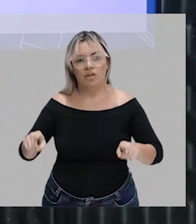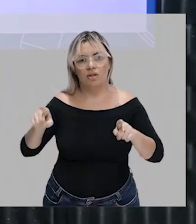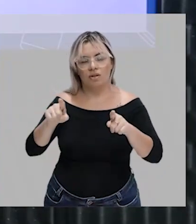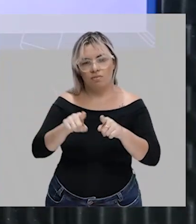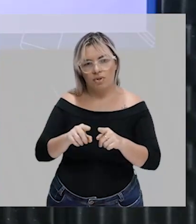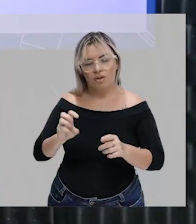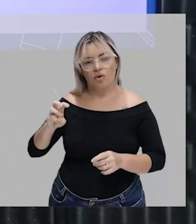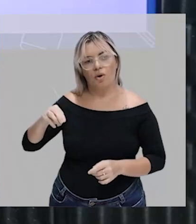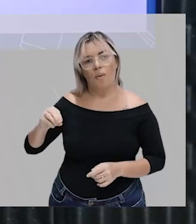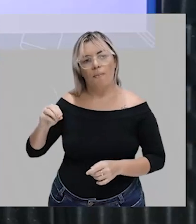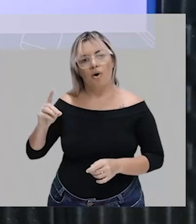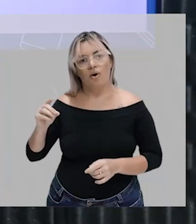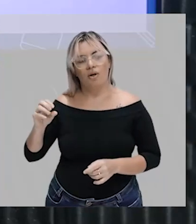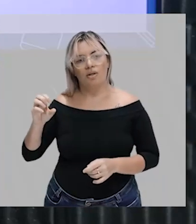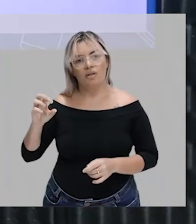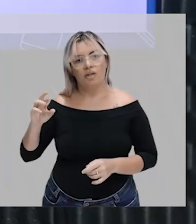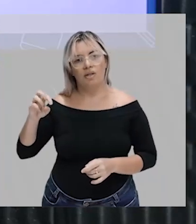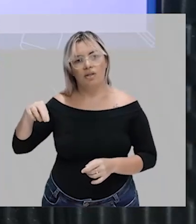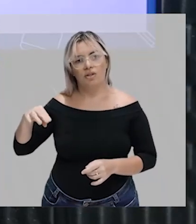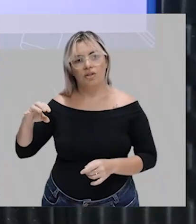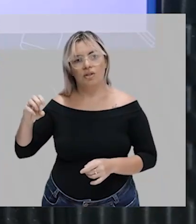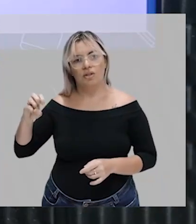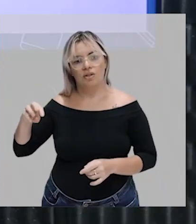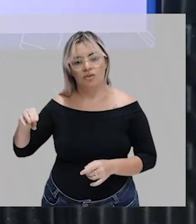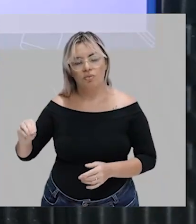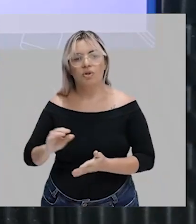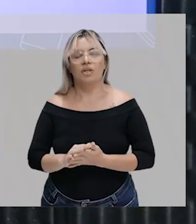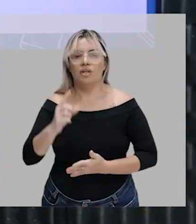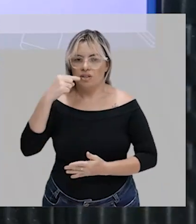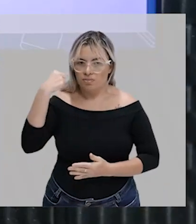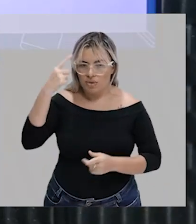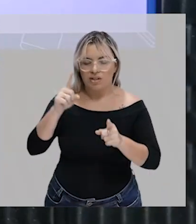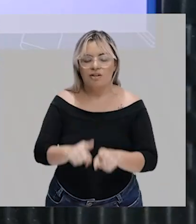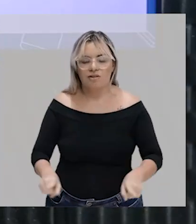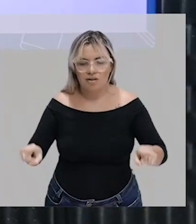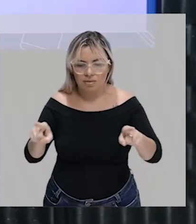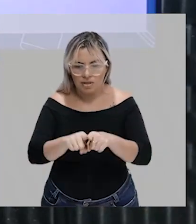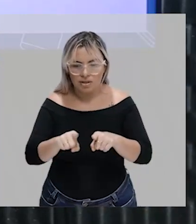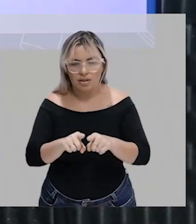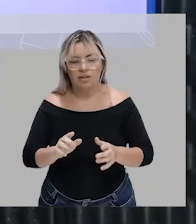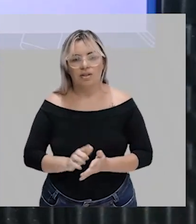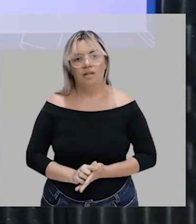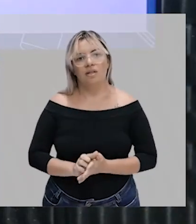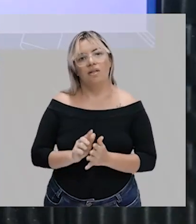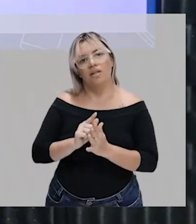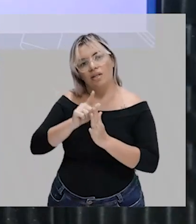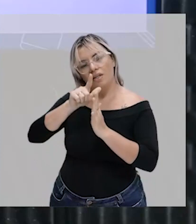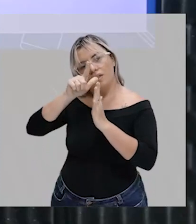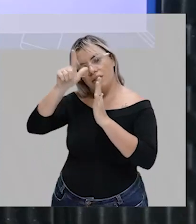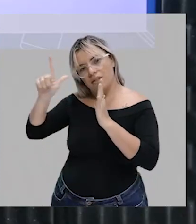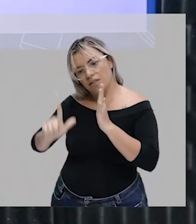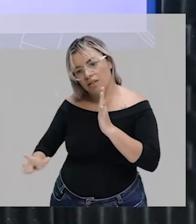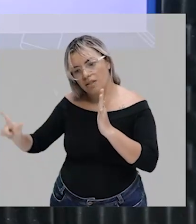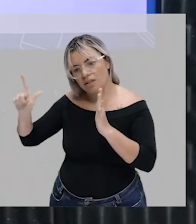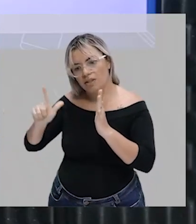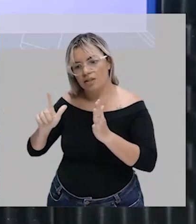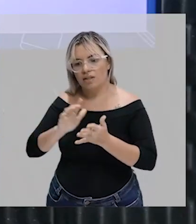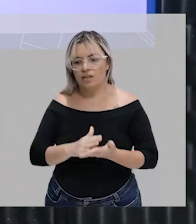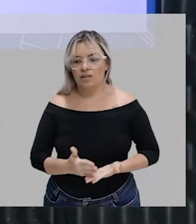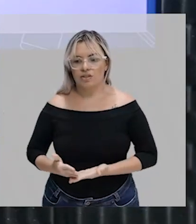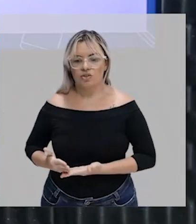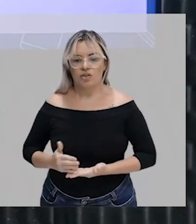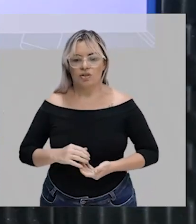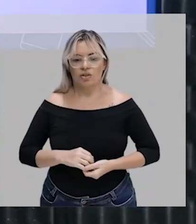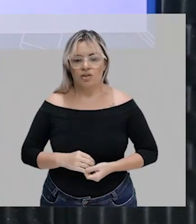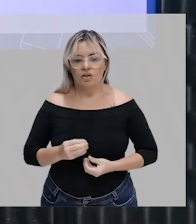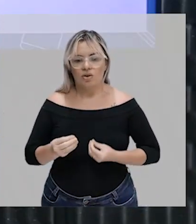a Espanha tem o seu momento literário. E figuras de linguagem também são de grande utilidade. Afinal, interpretar